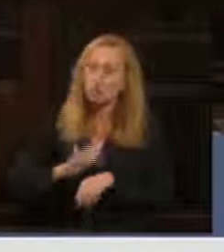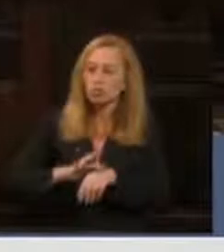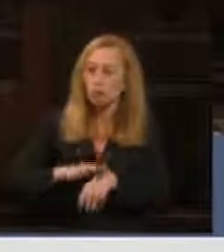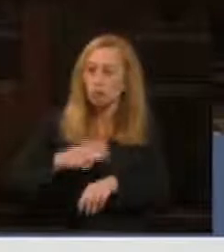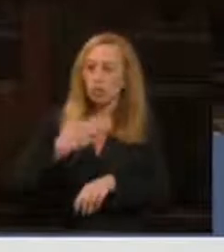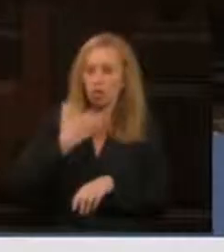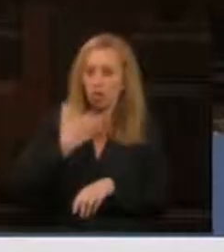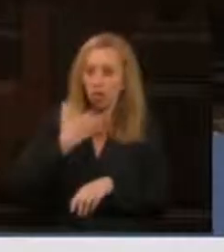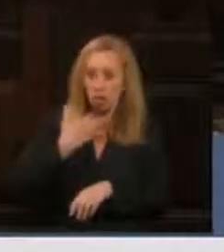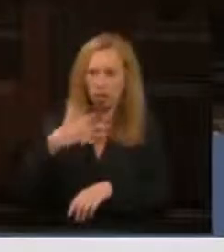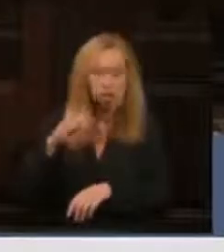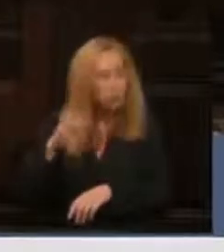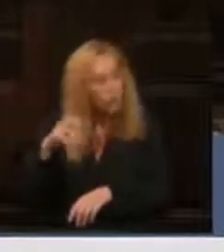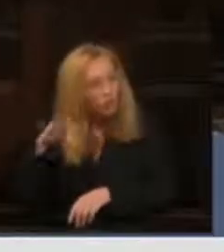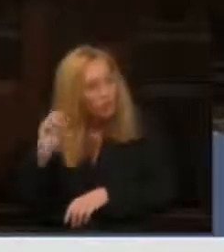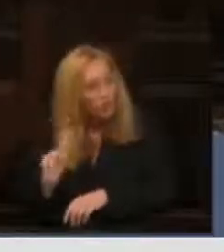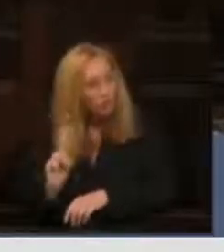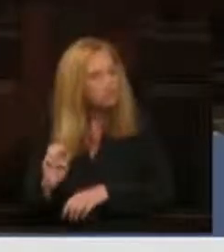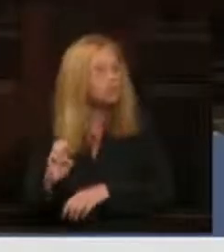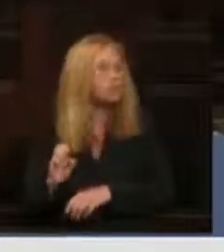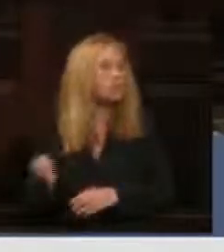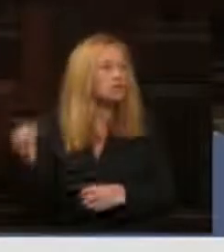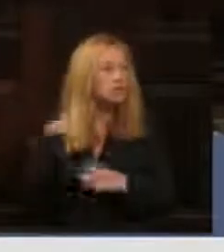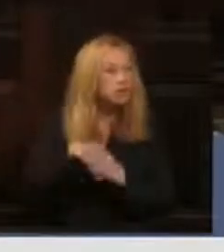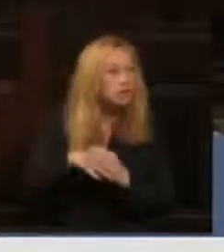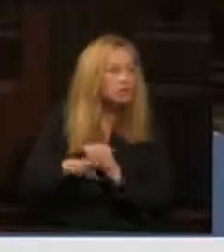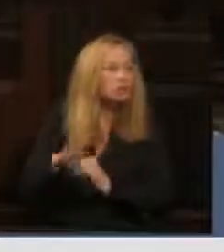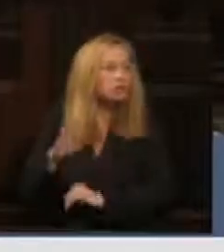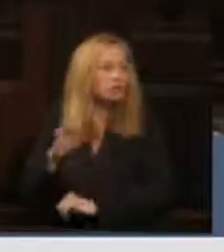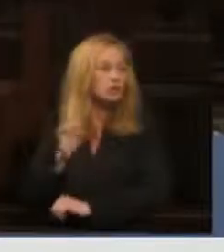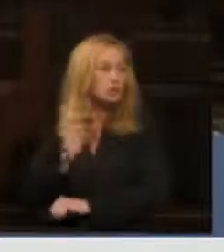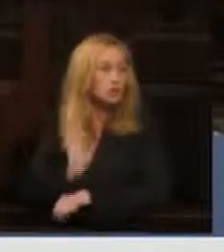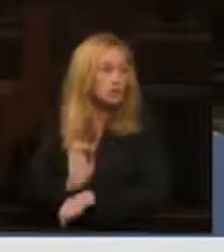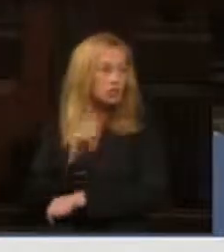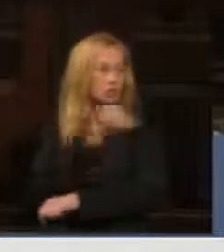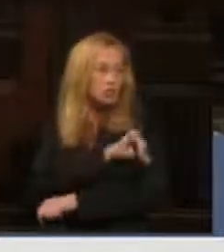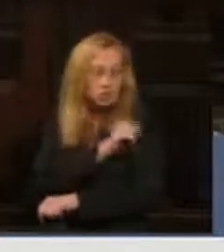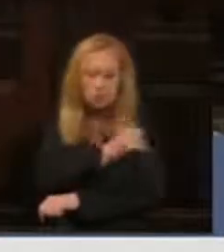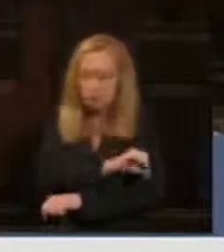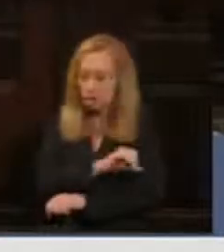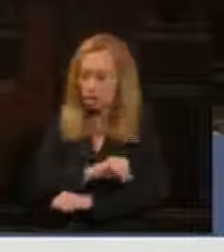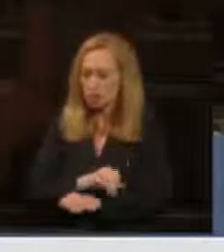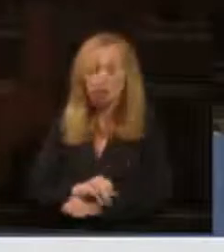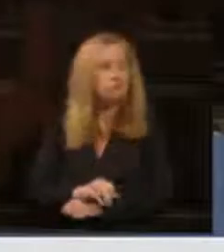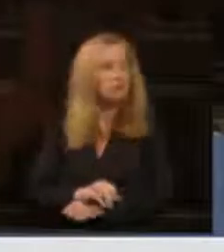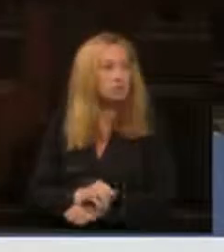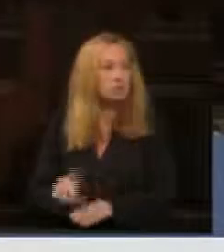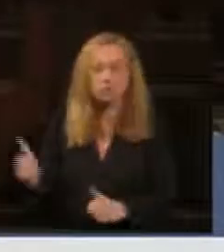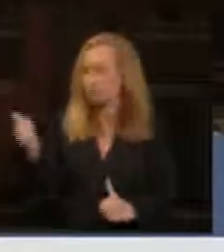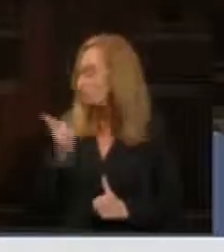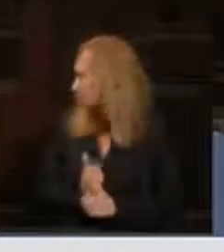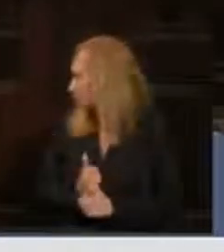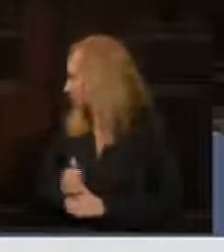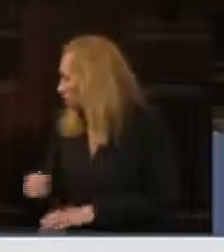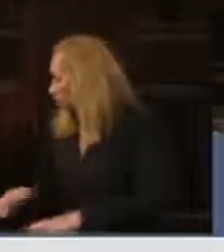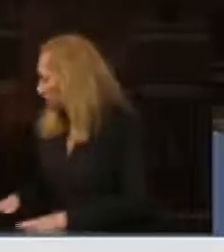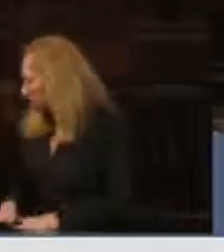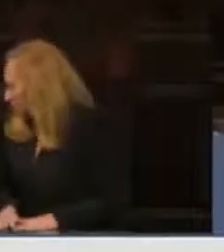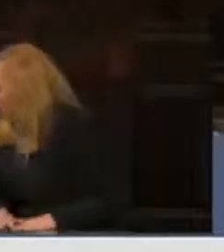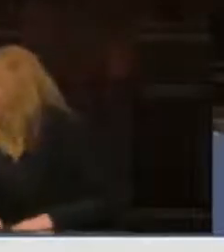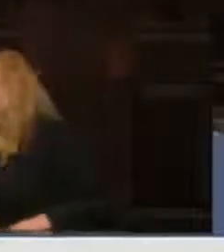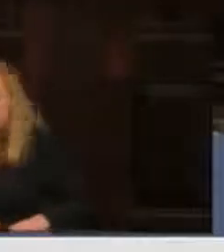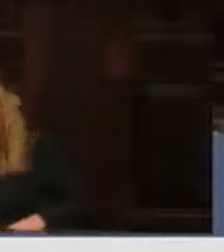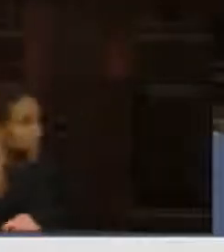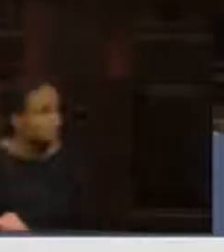Brasil estão localizados no Rio de Janeiro. Esses são os casos de tuberculose que mais levam